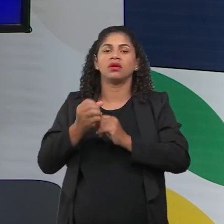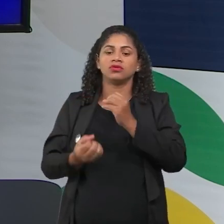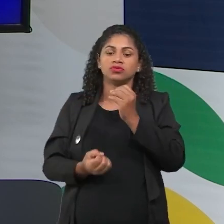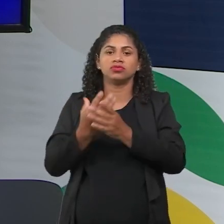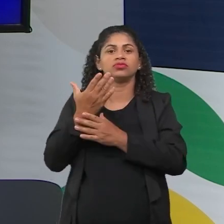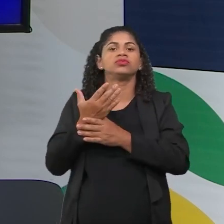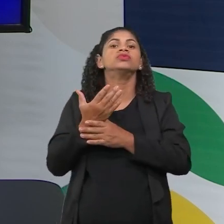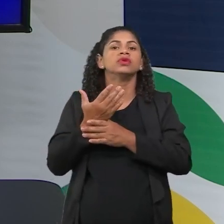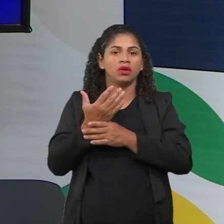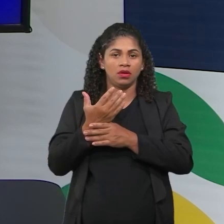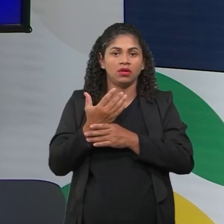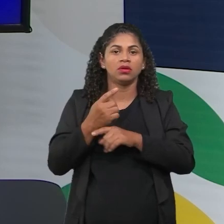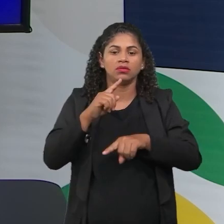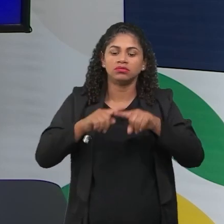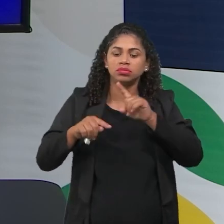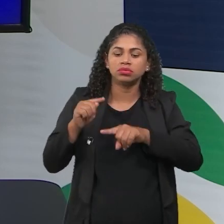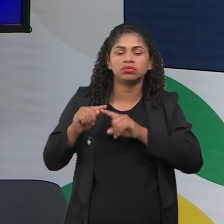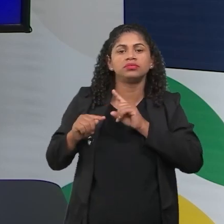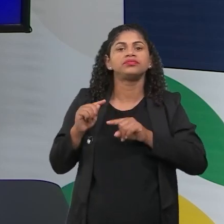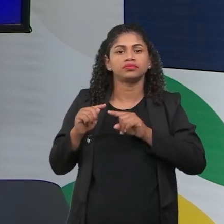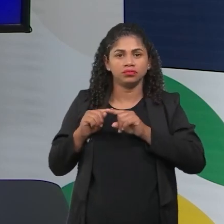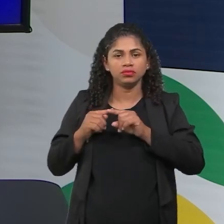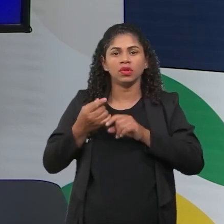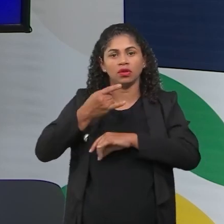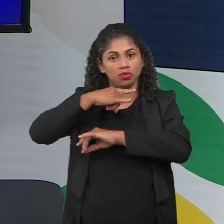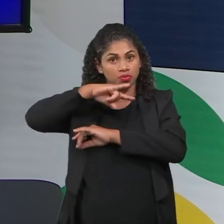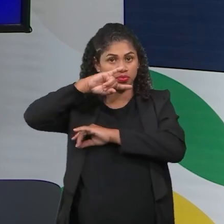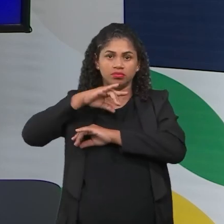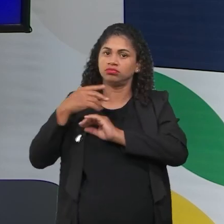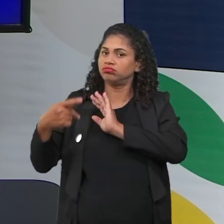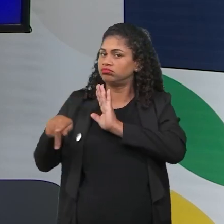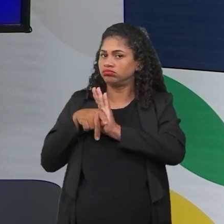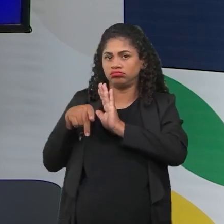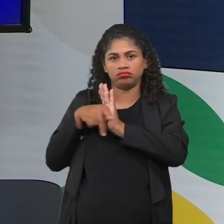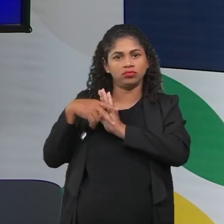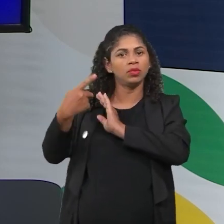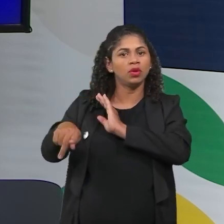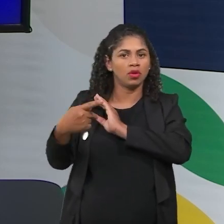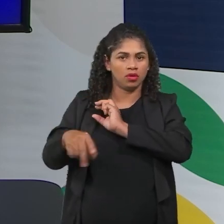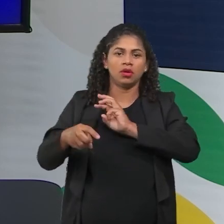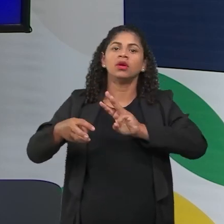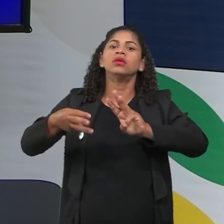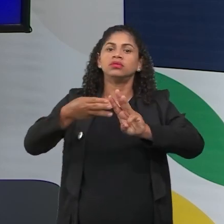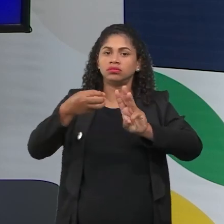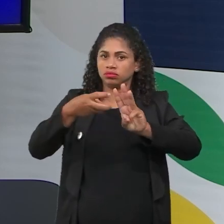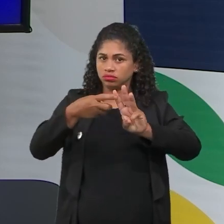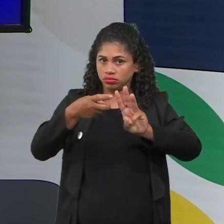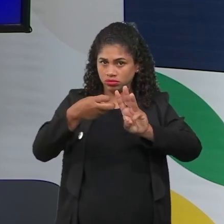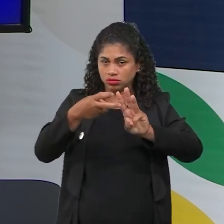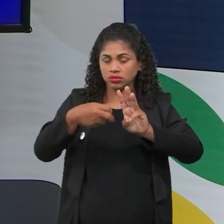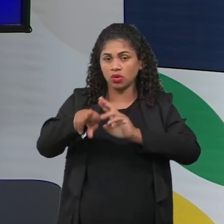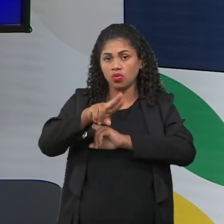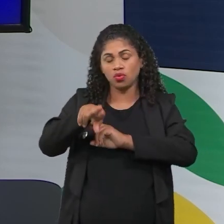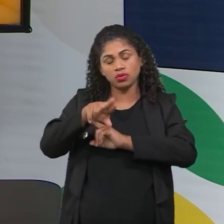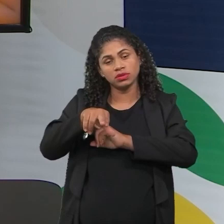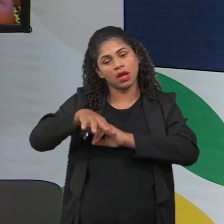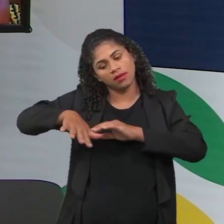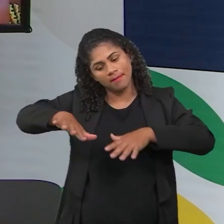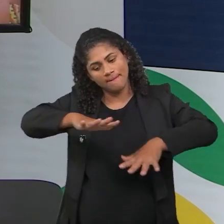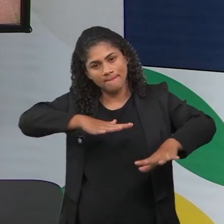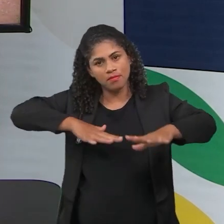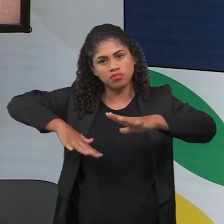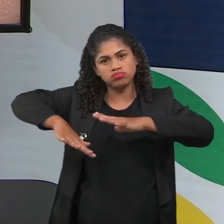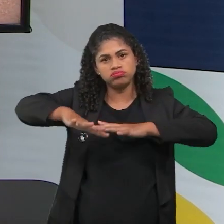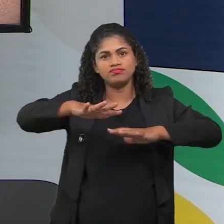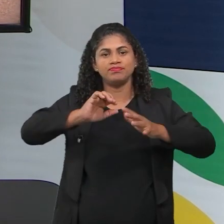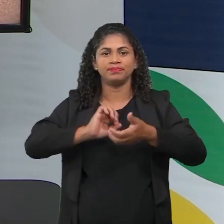leve teor alcoólico. Então, daí é a bebida alcoólica ali dos índios, né, que são utilizados ali para rituais. Aí,